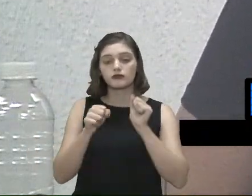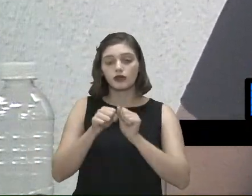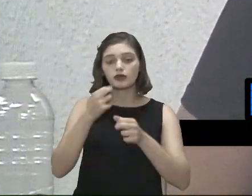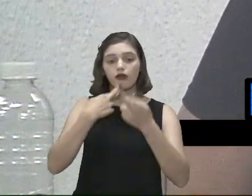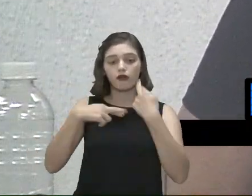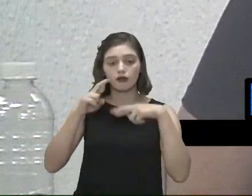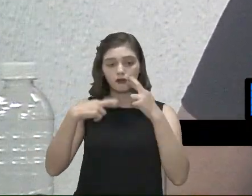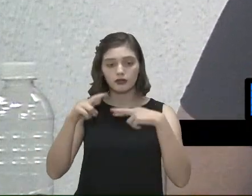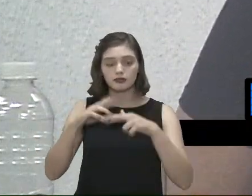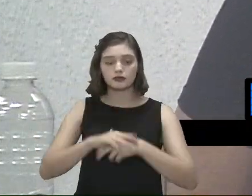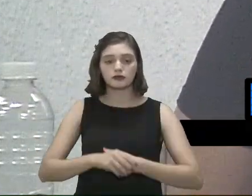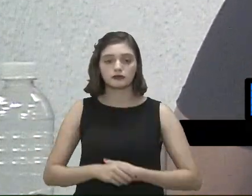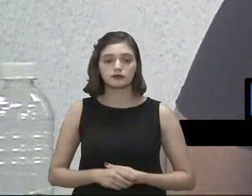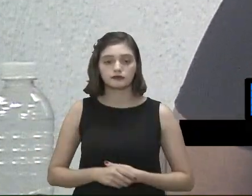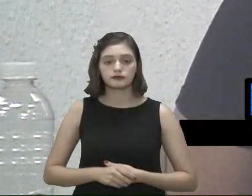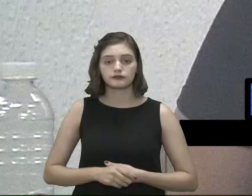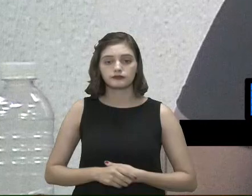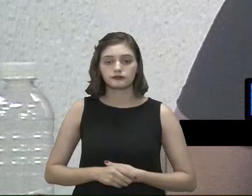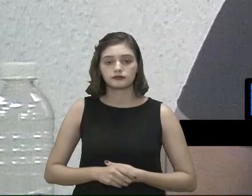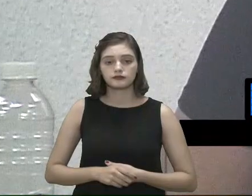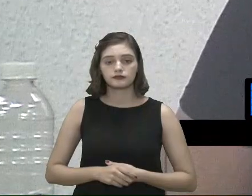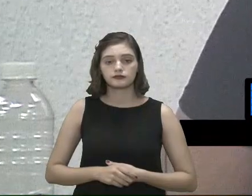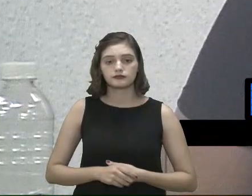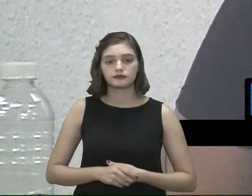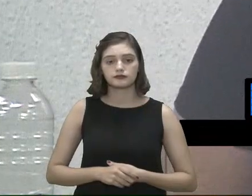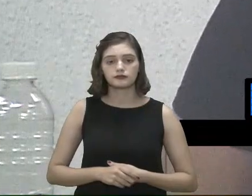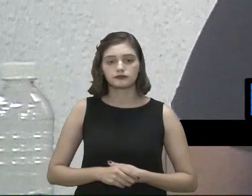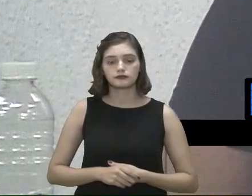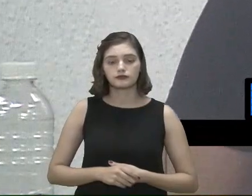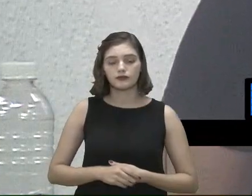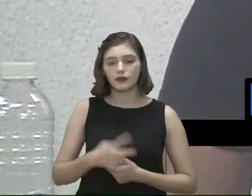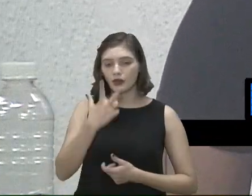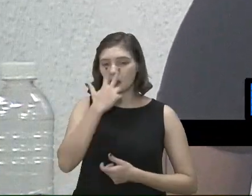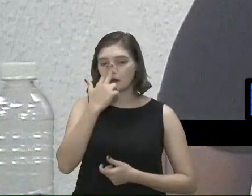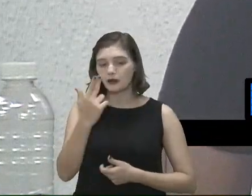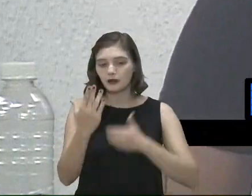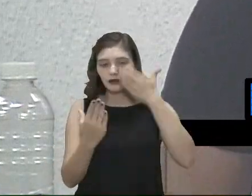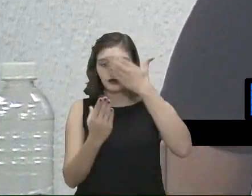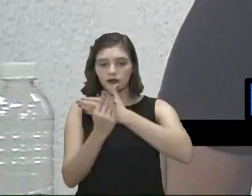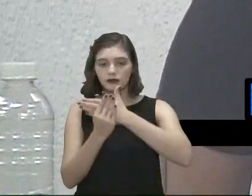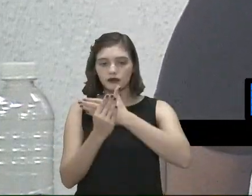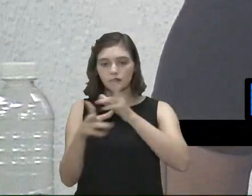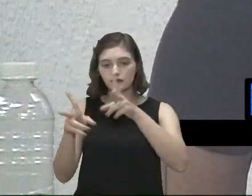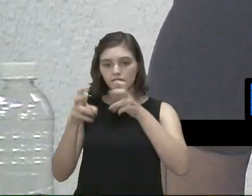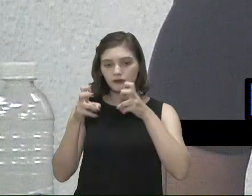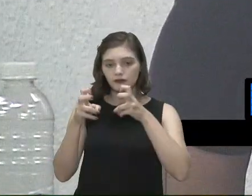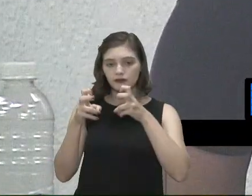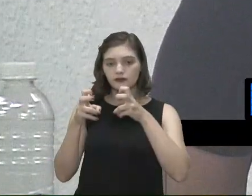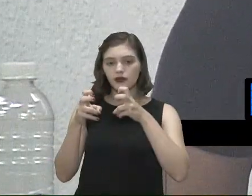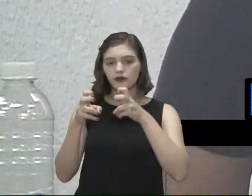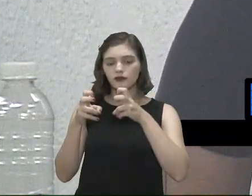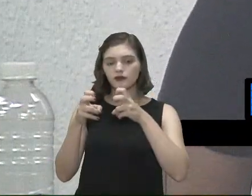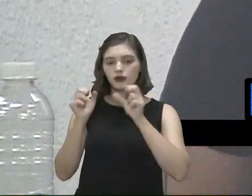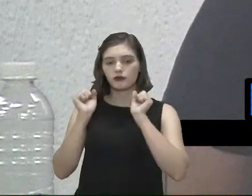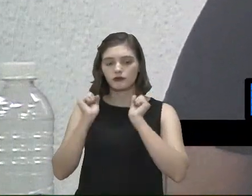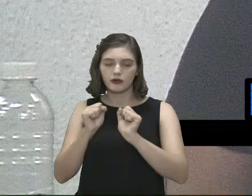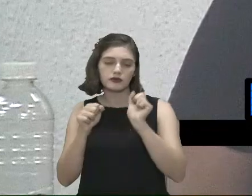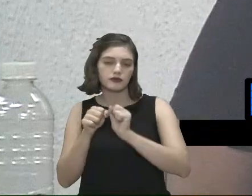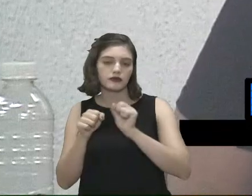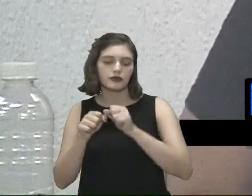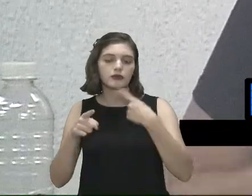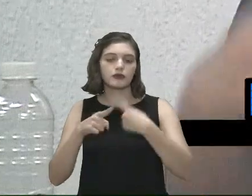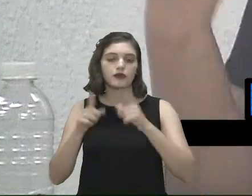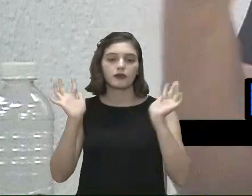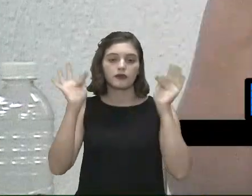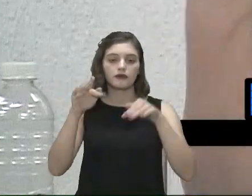reclamação. Isso é algo, me parece muito protocolar, mas não me parece algo palpável. Porque, no final das contas,